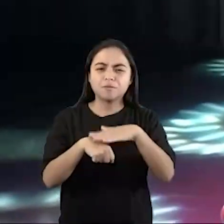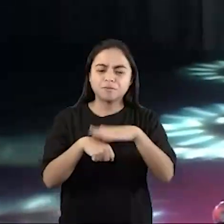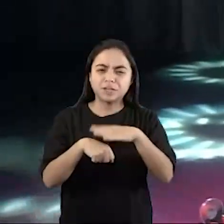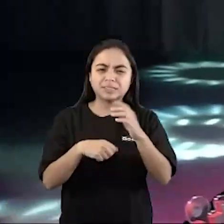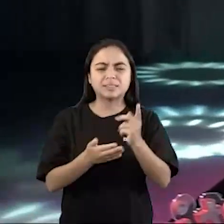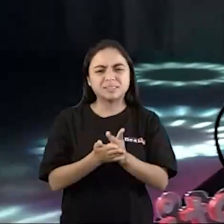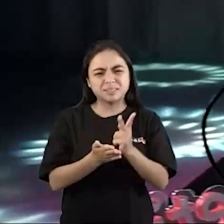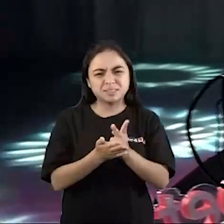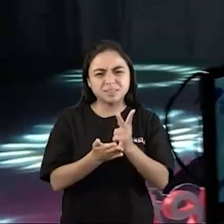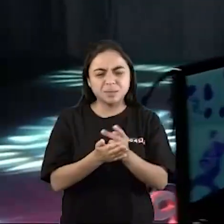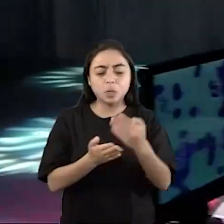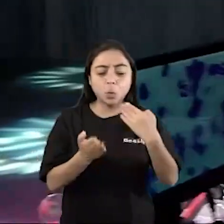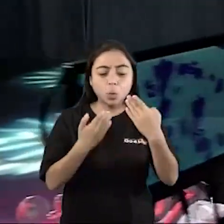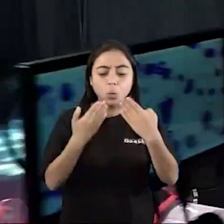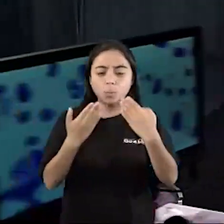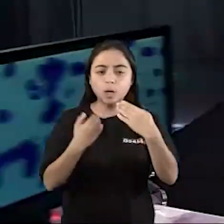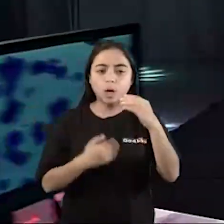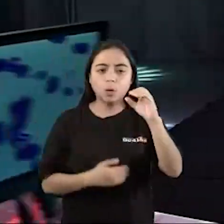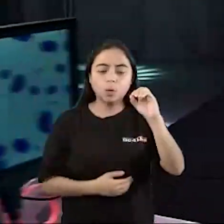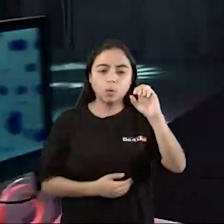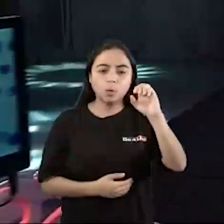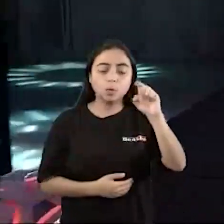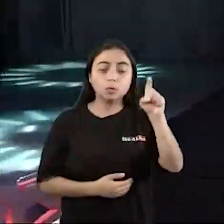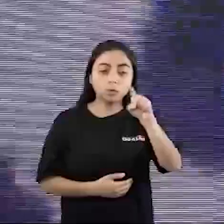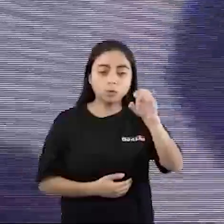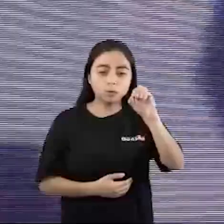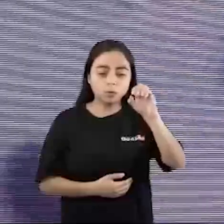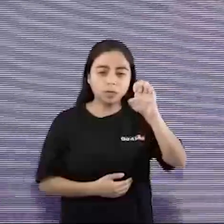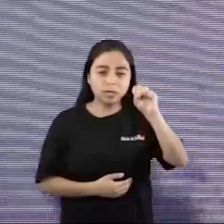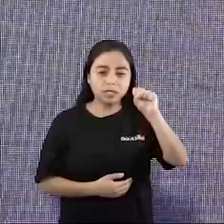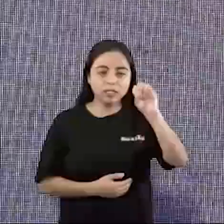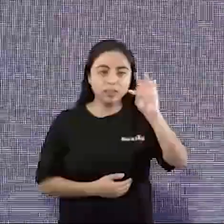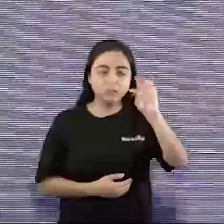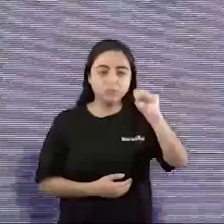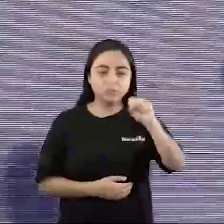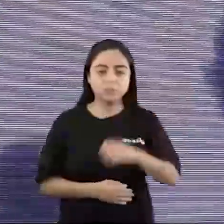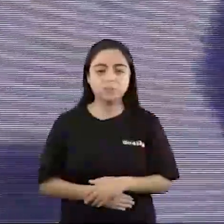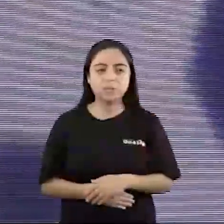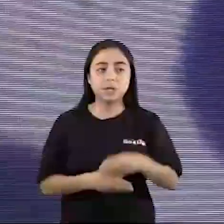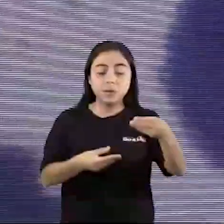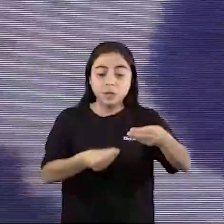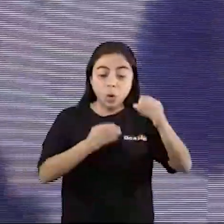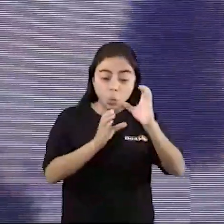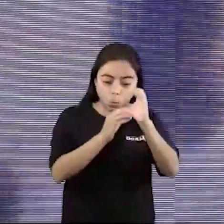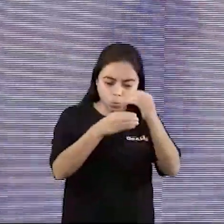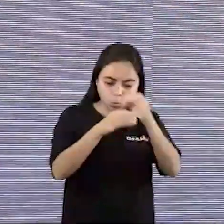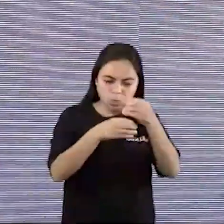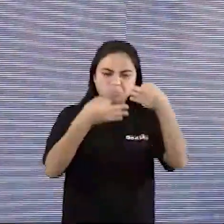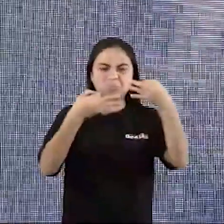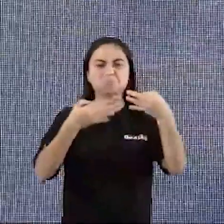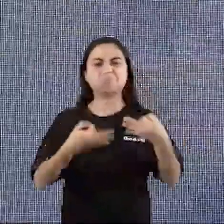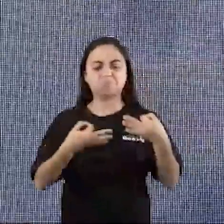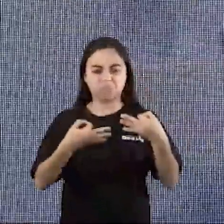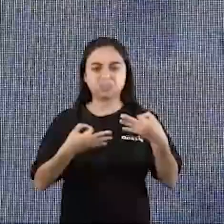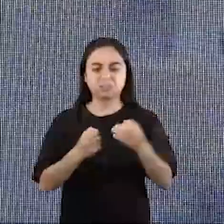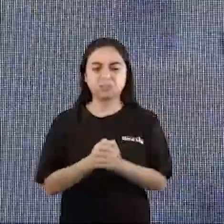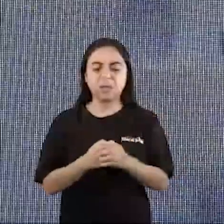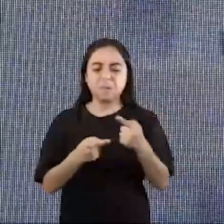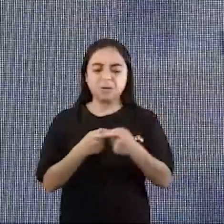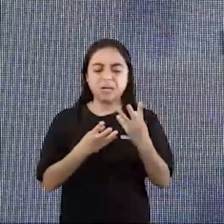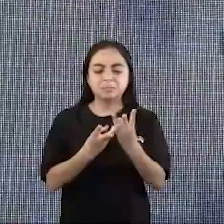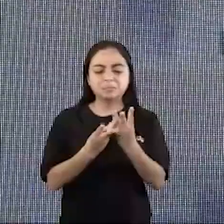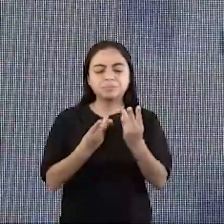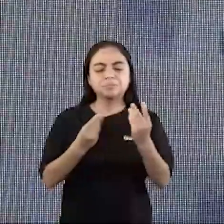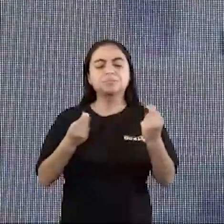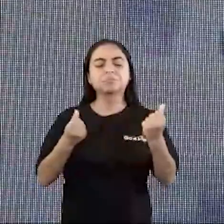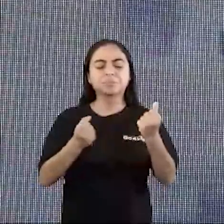vocês. Conversem com as OETs. Façam eles trazerem esses microscópios potentes para nós. Isso vai enriquecer o